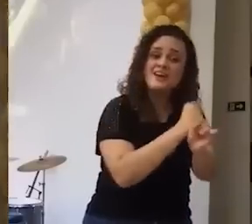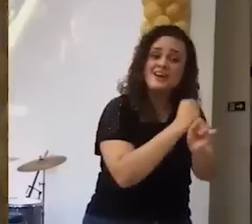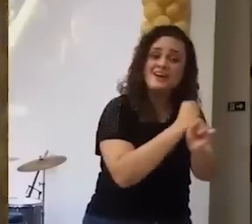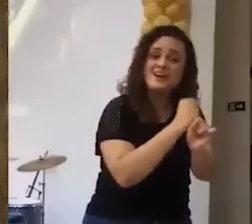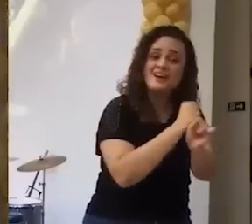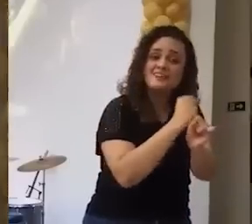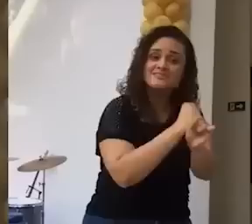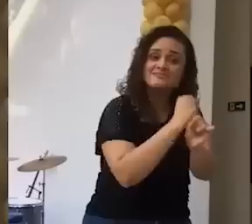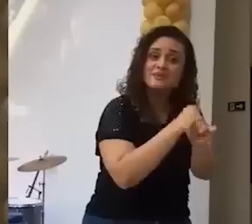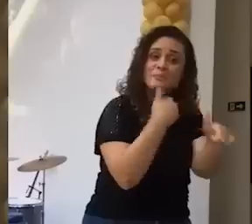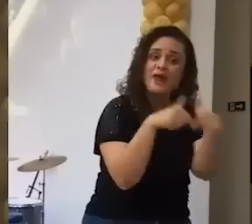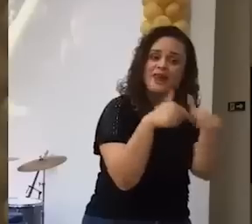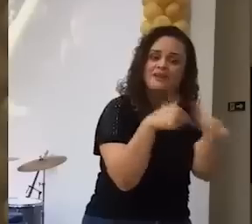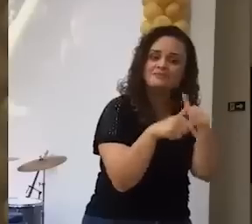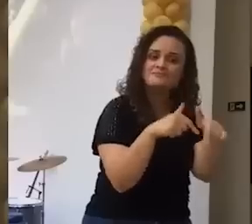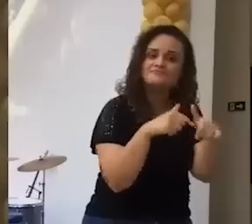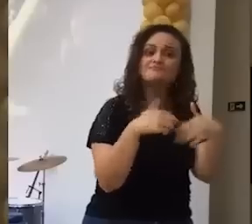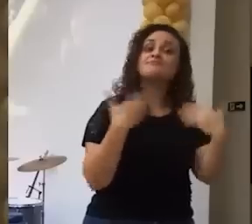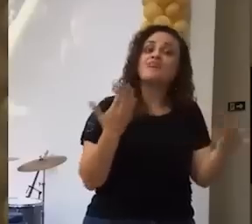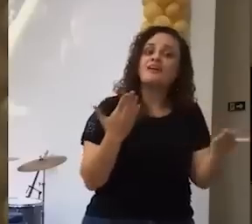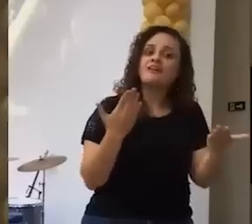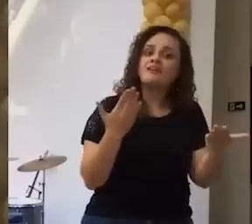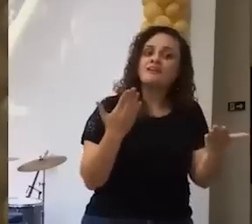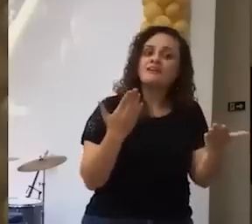Conclusão? A dívida era o quê?